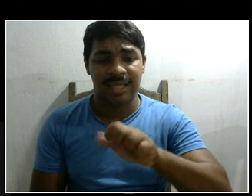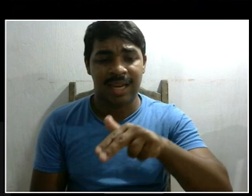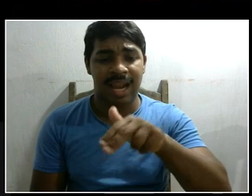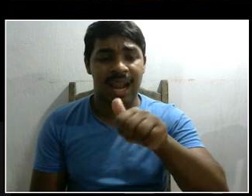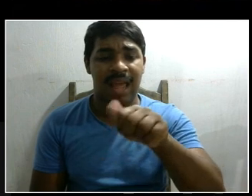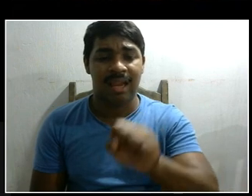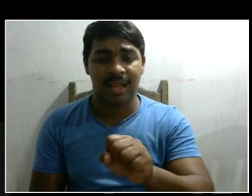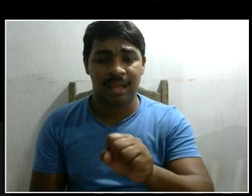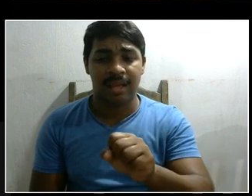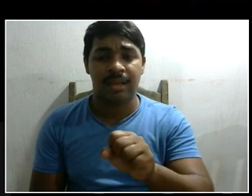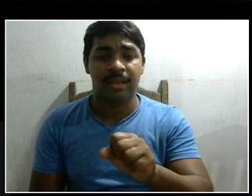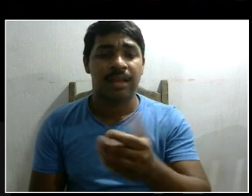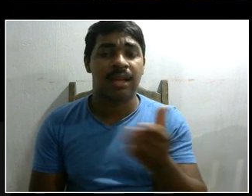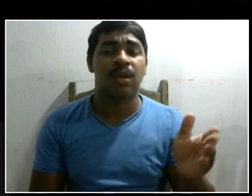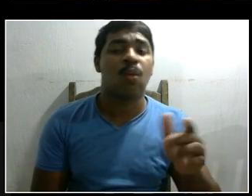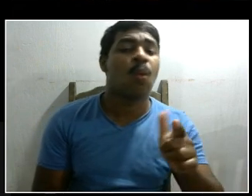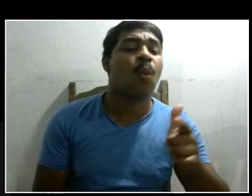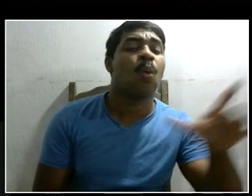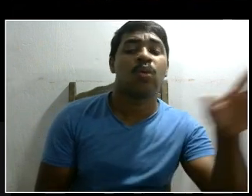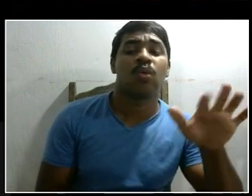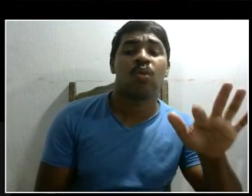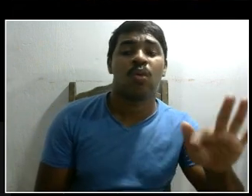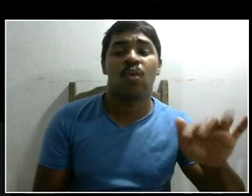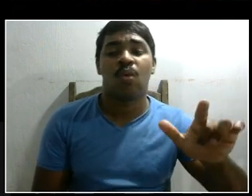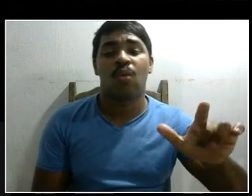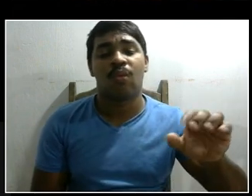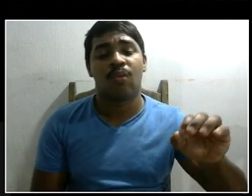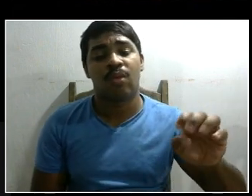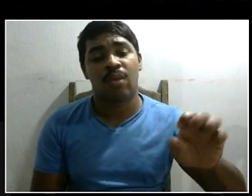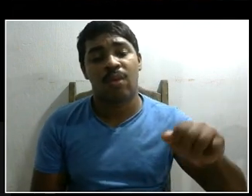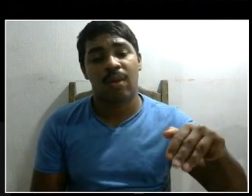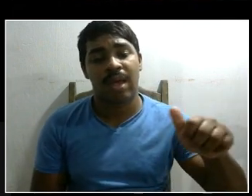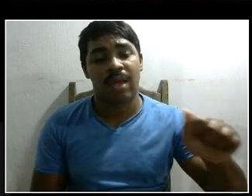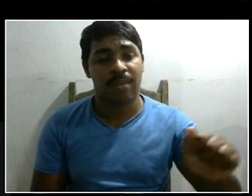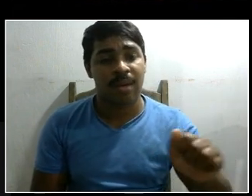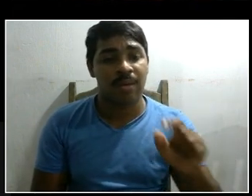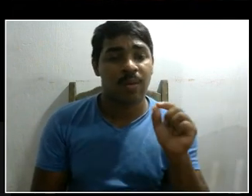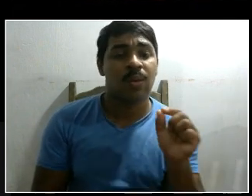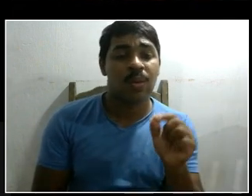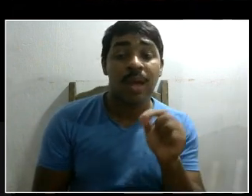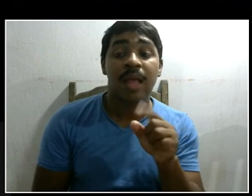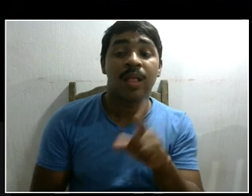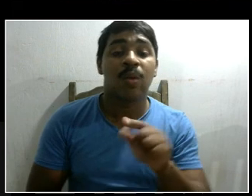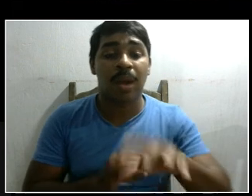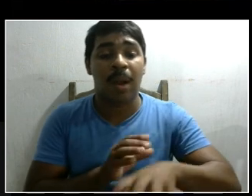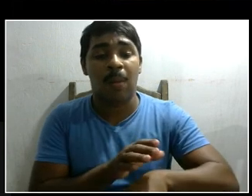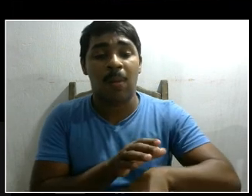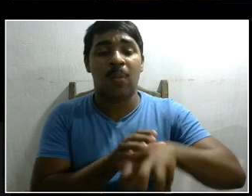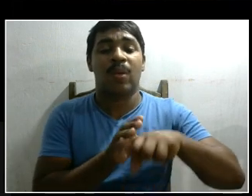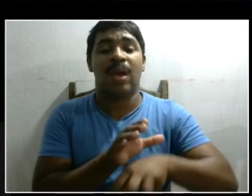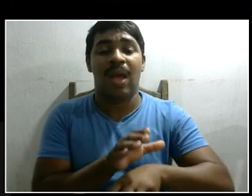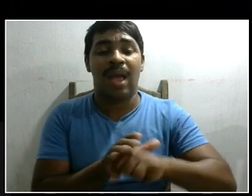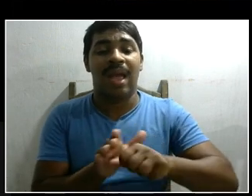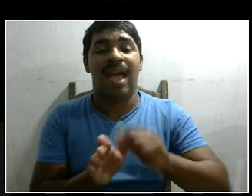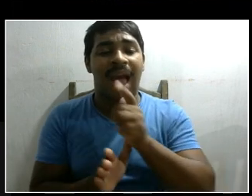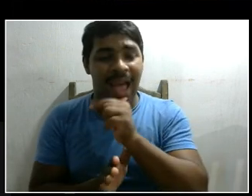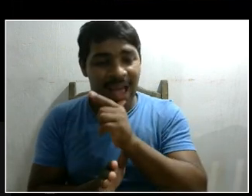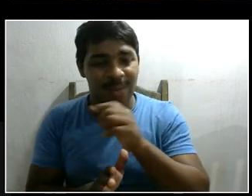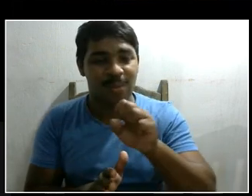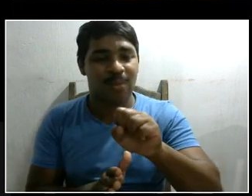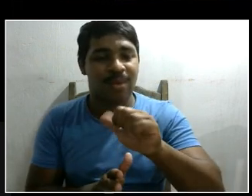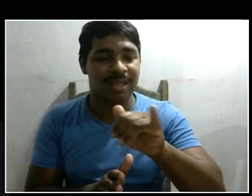planta? Seria a água e os sais minerais. Então, a função dele é conduzir a água e os sais minerais, a função do xilema.